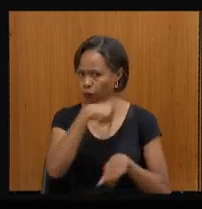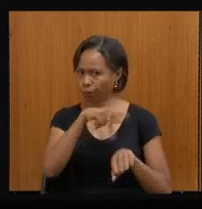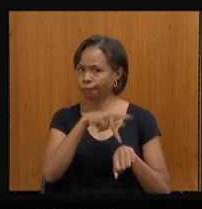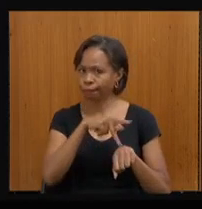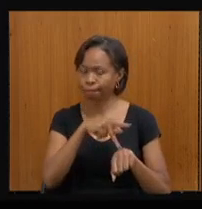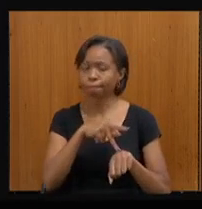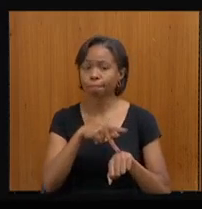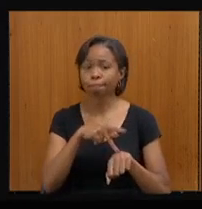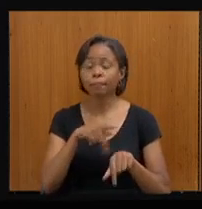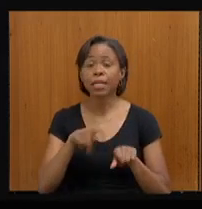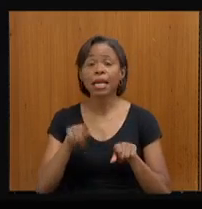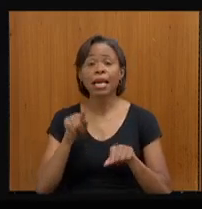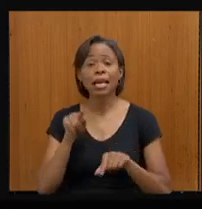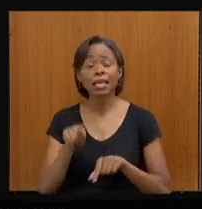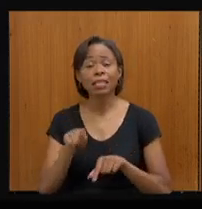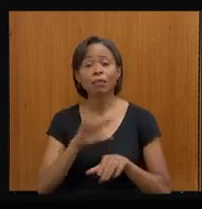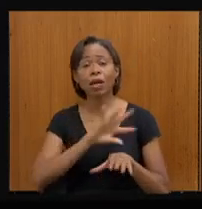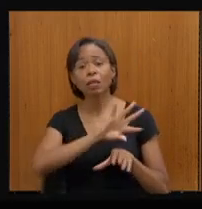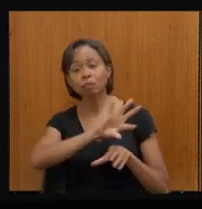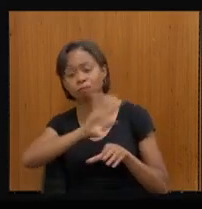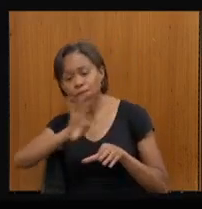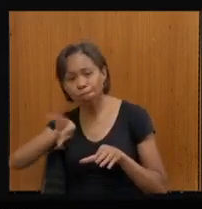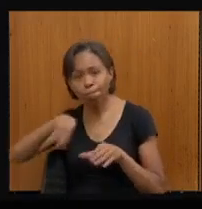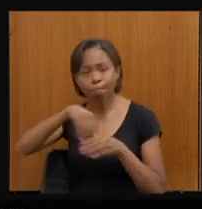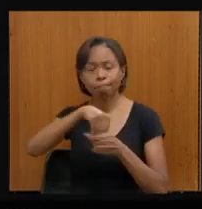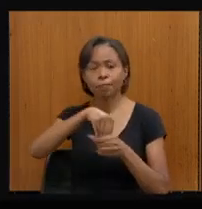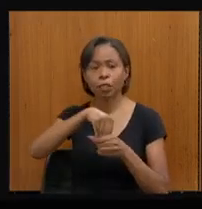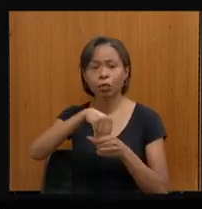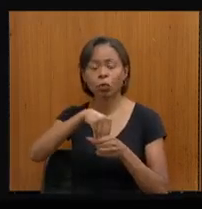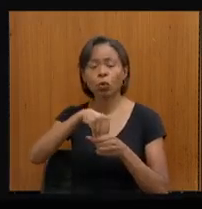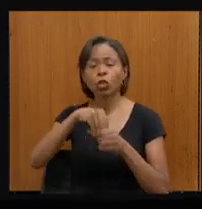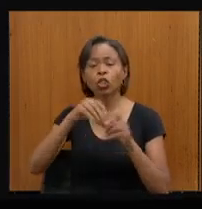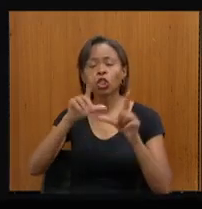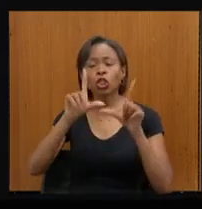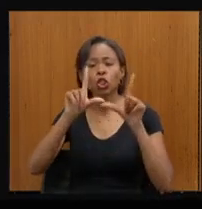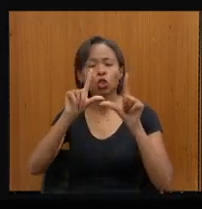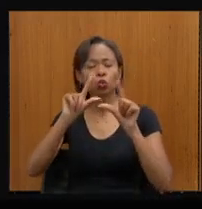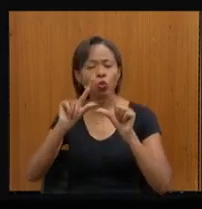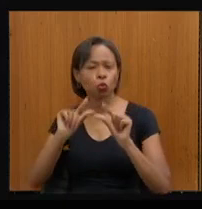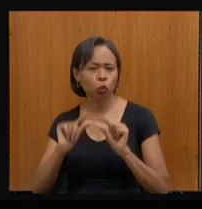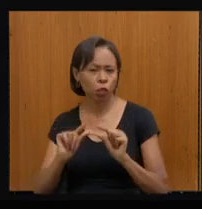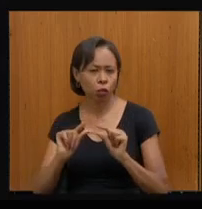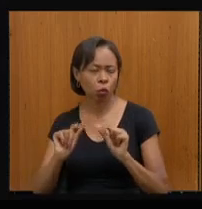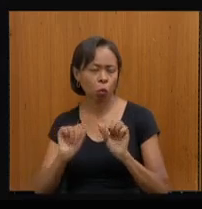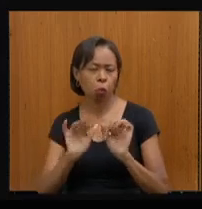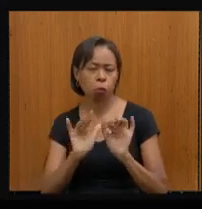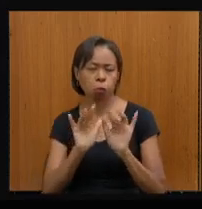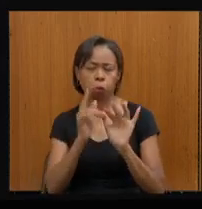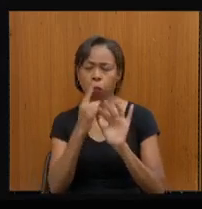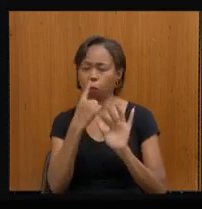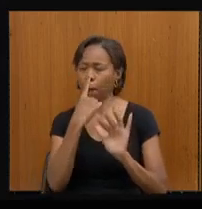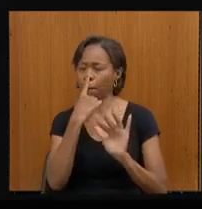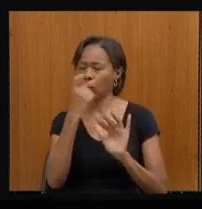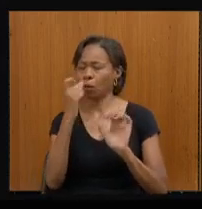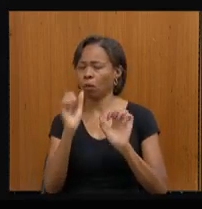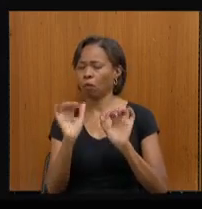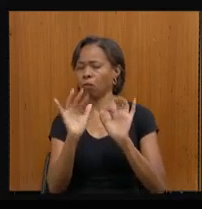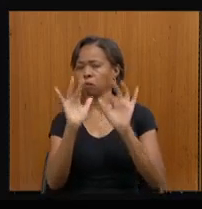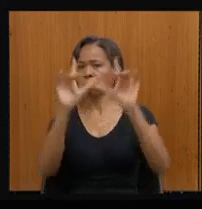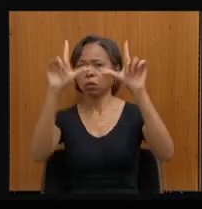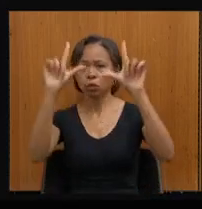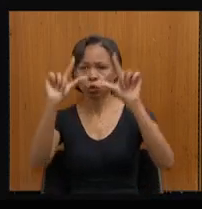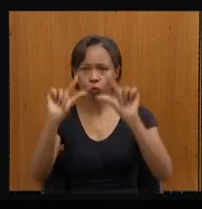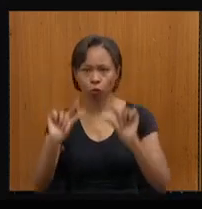é adicionado a este carvão reduzindo o nível de poluições de poluição e missões né